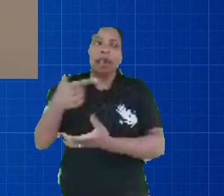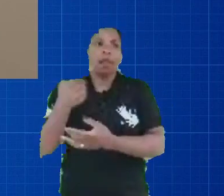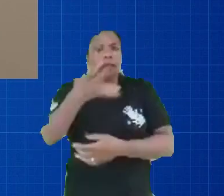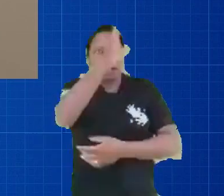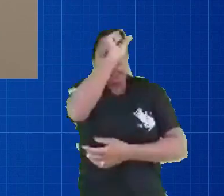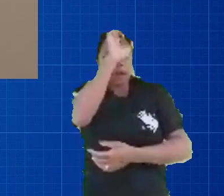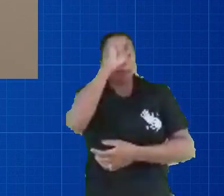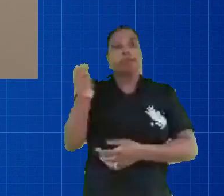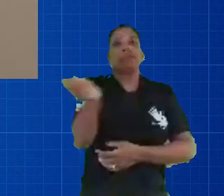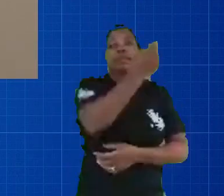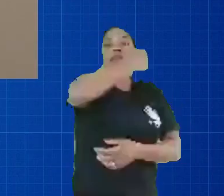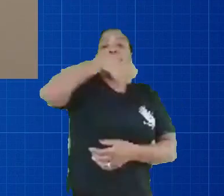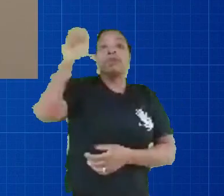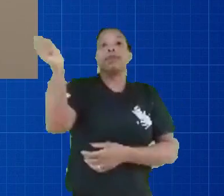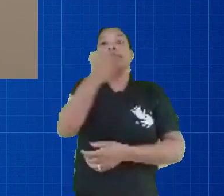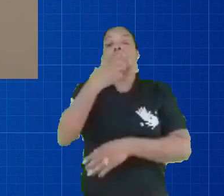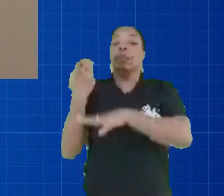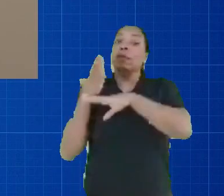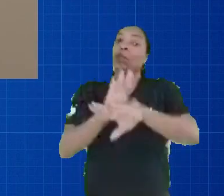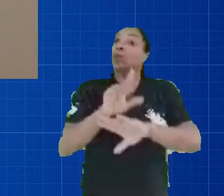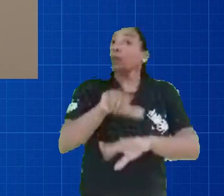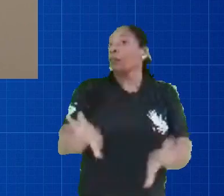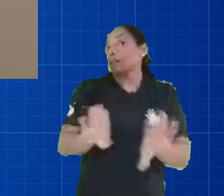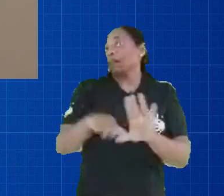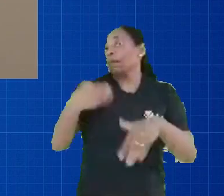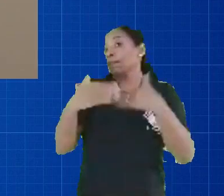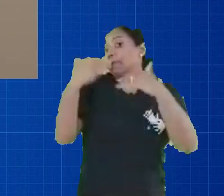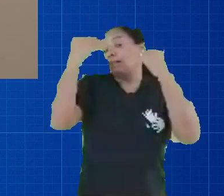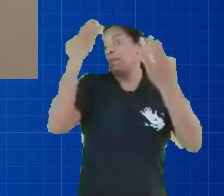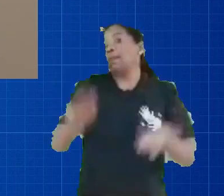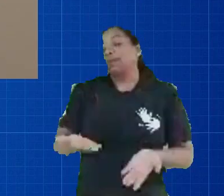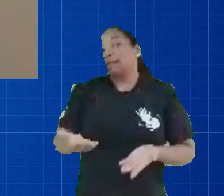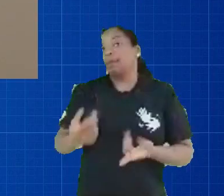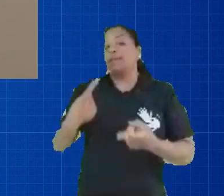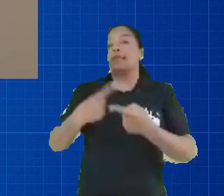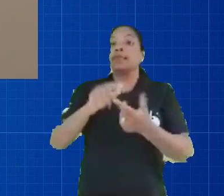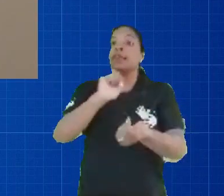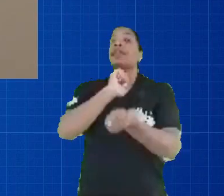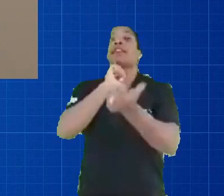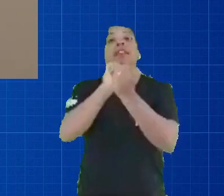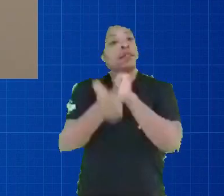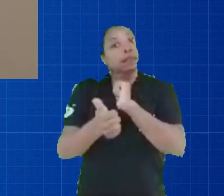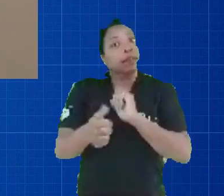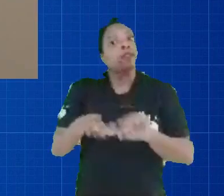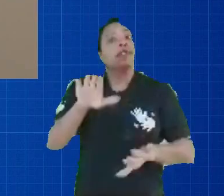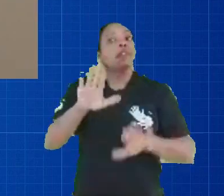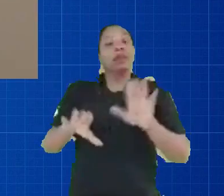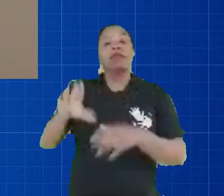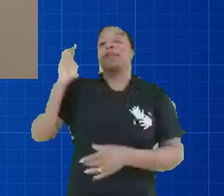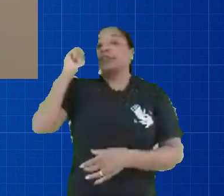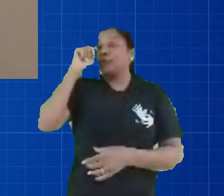também. É um esporte que às vezes pode ser bem intenso também. E